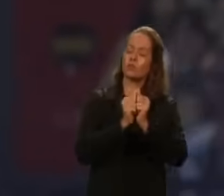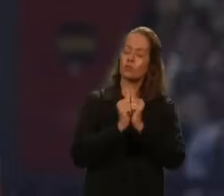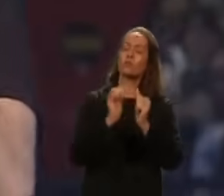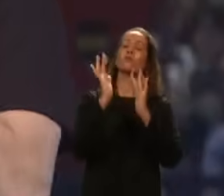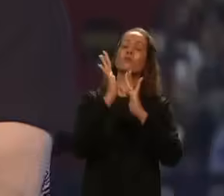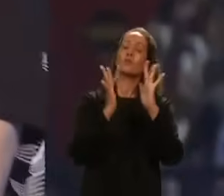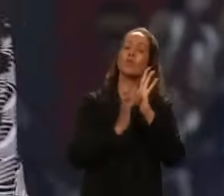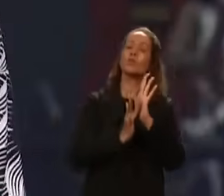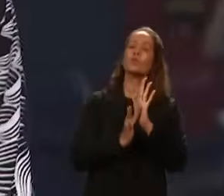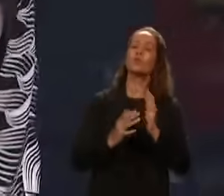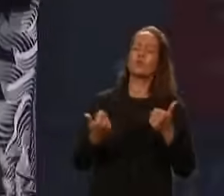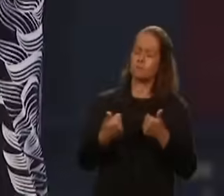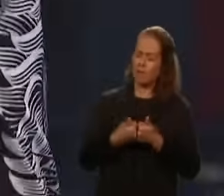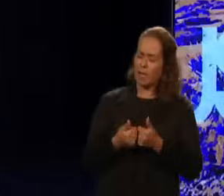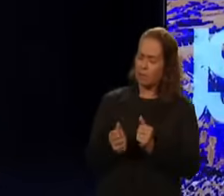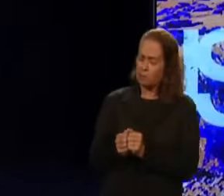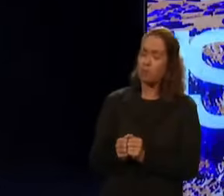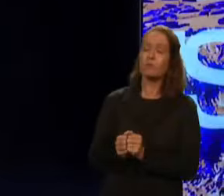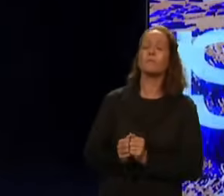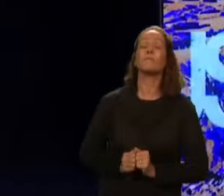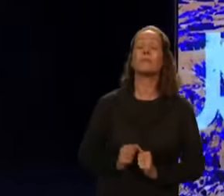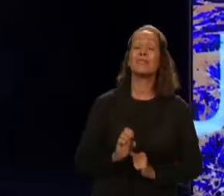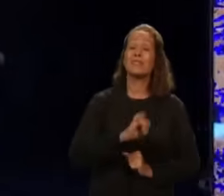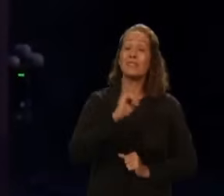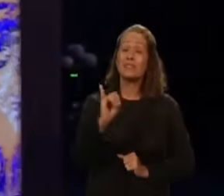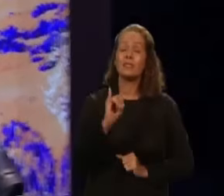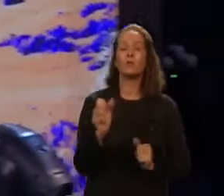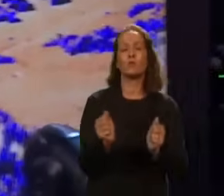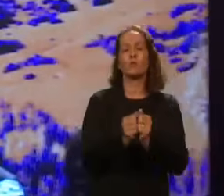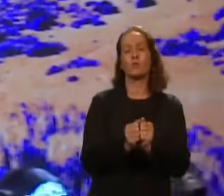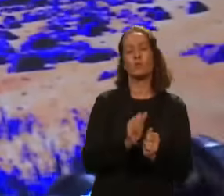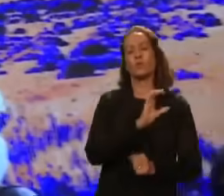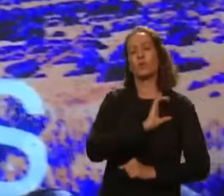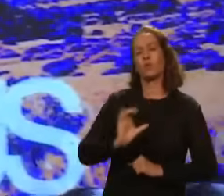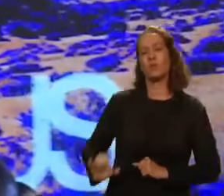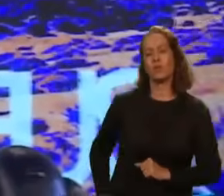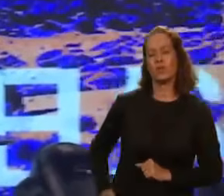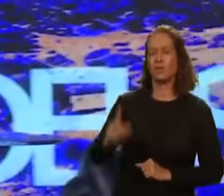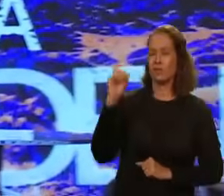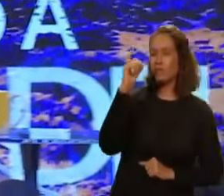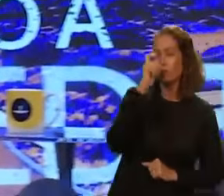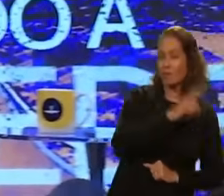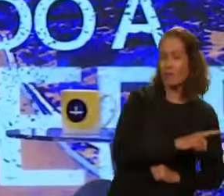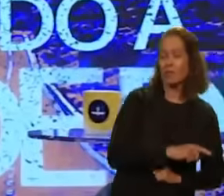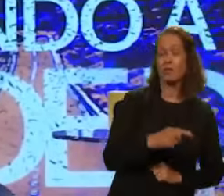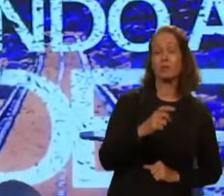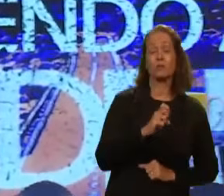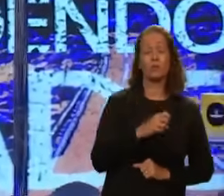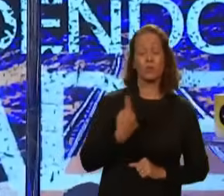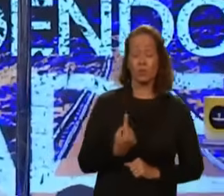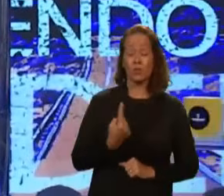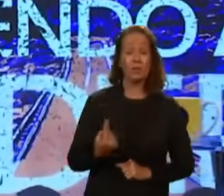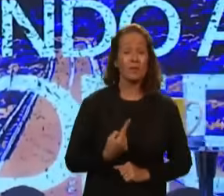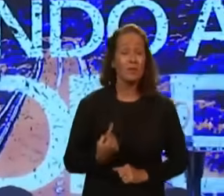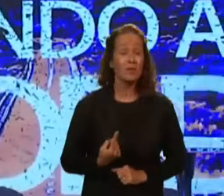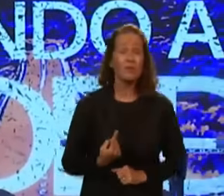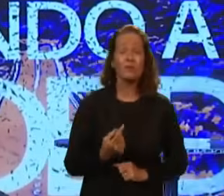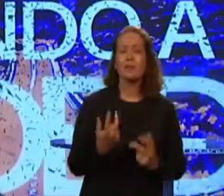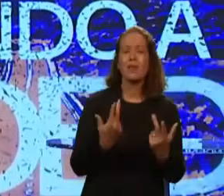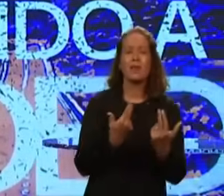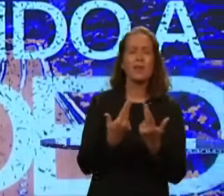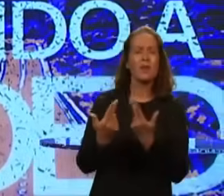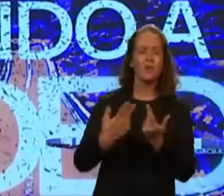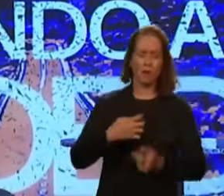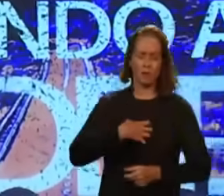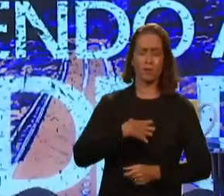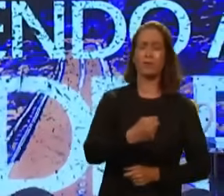falando? Em outras palavras, se com Cristo está difícil, sem Ele é um suicídio. É